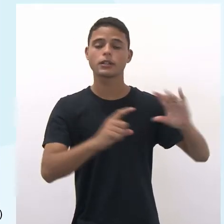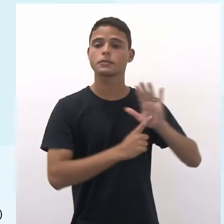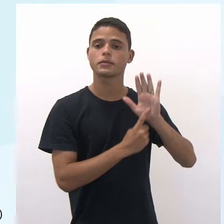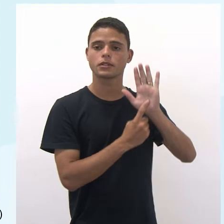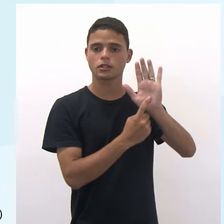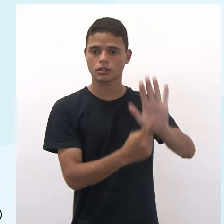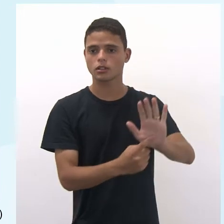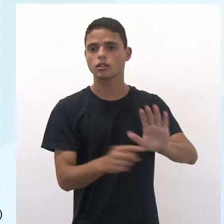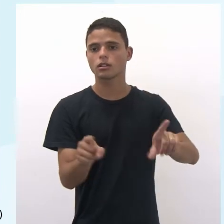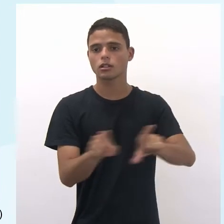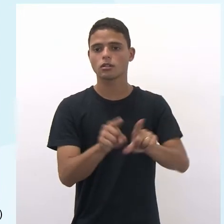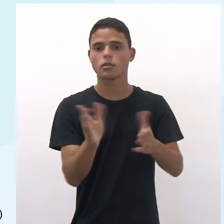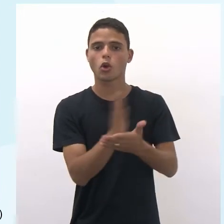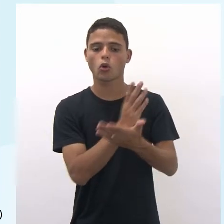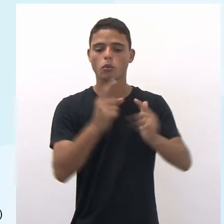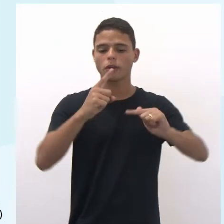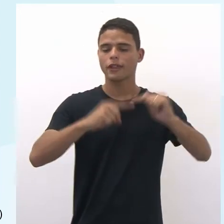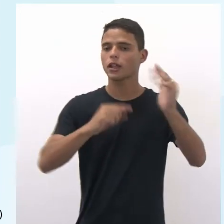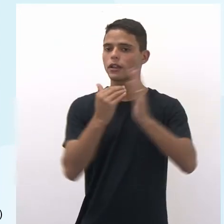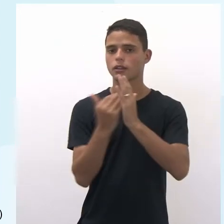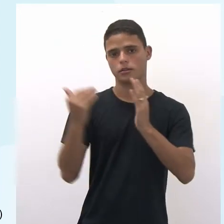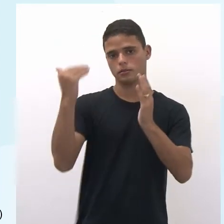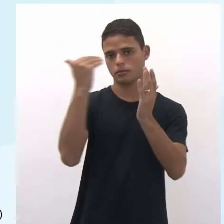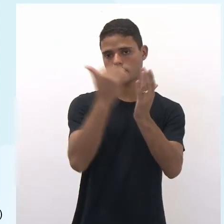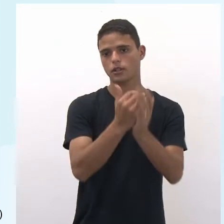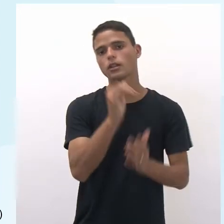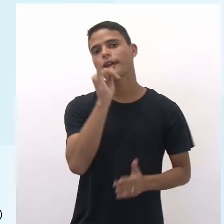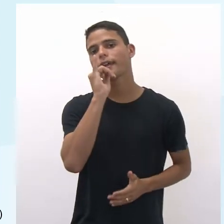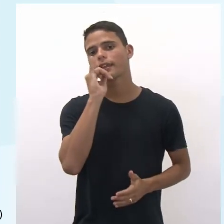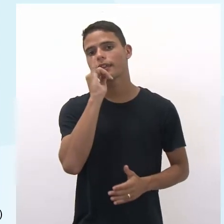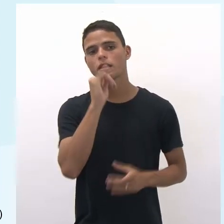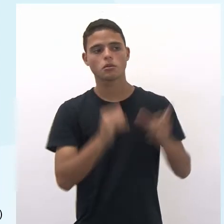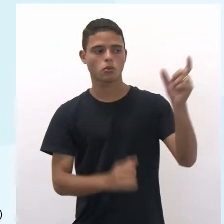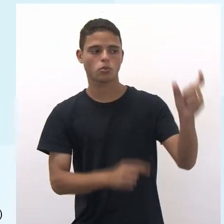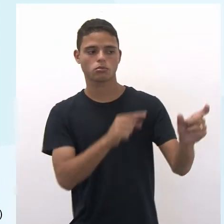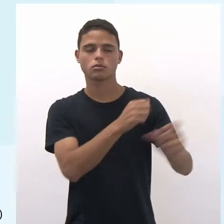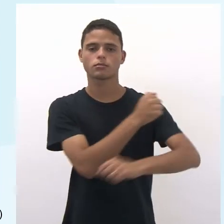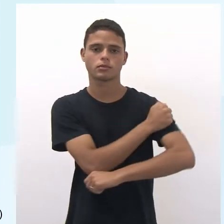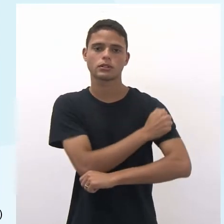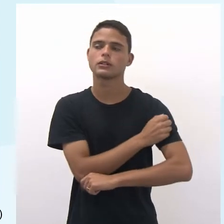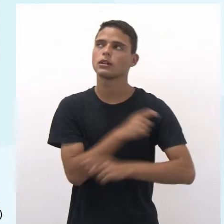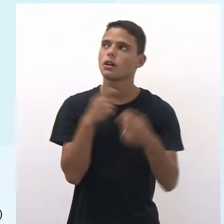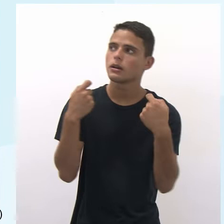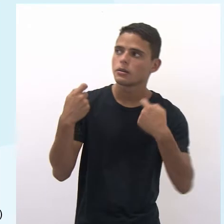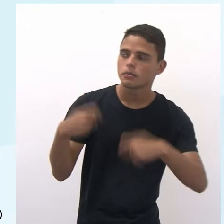indicações, de materiais extras. Então veja, aquele estudante que de repente precisa